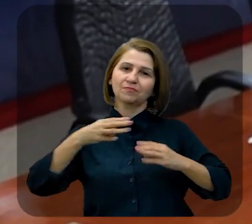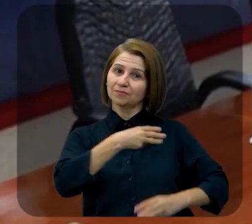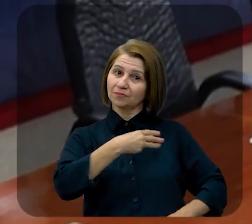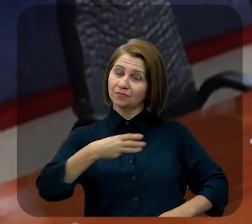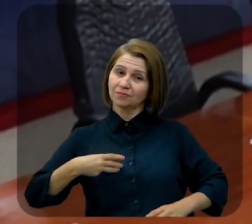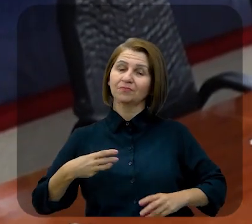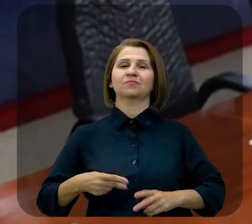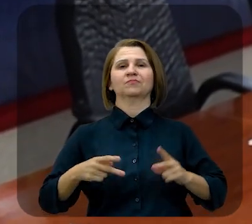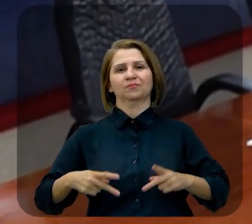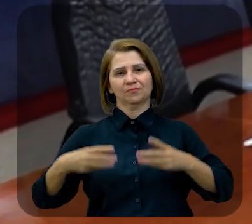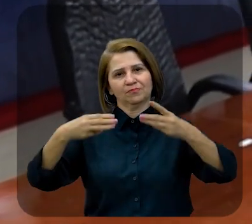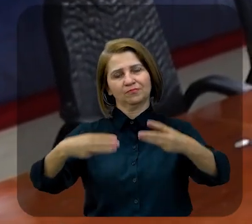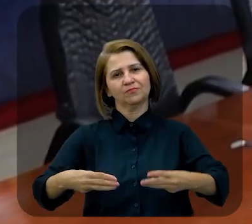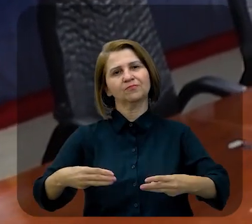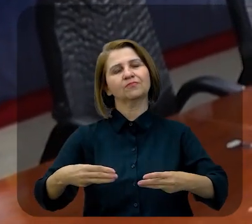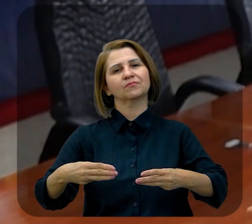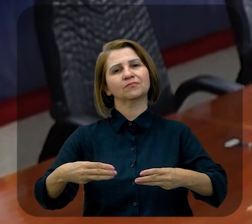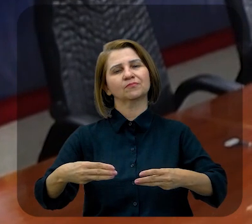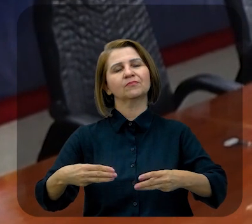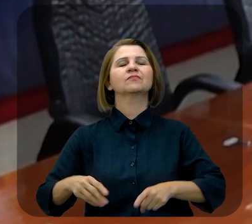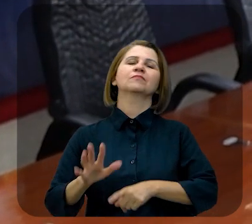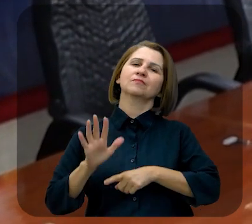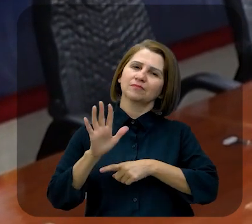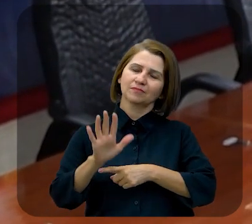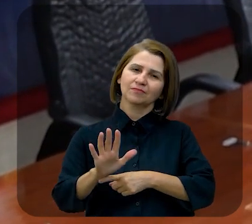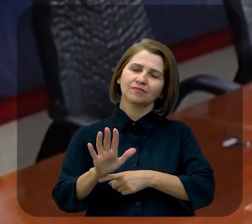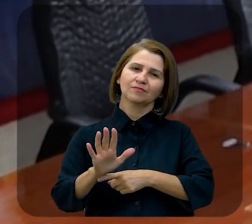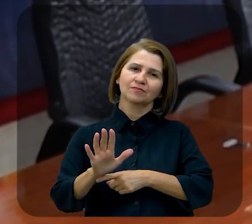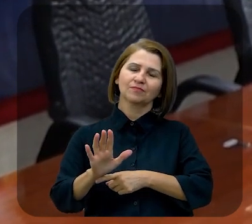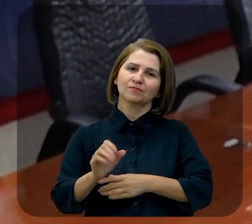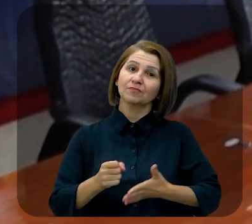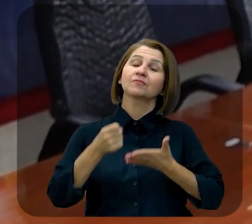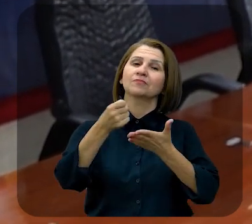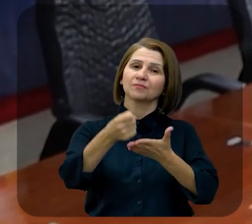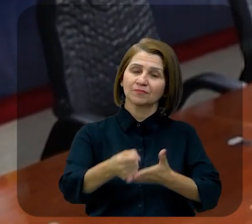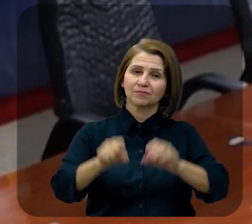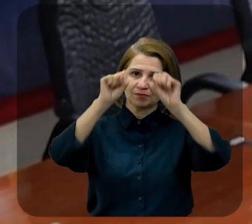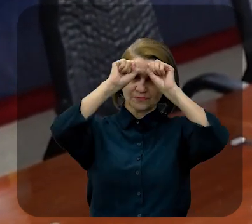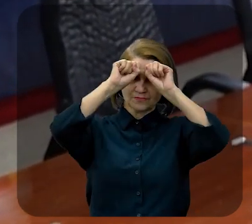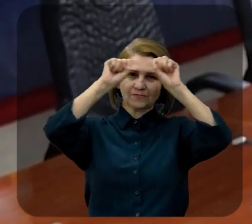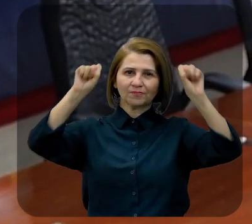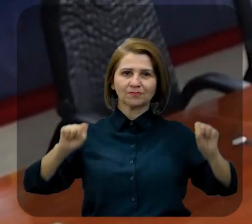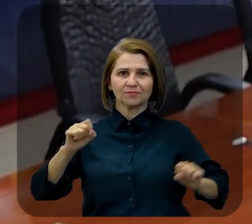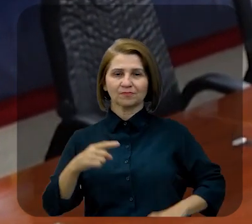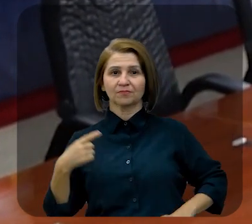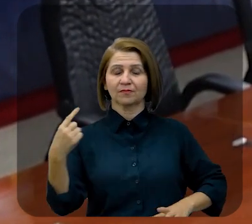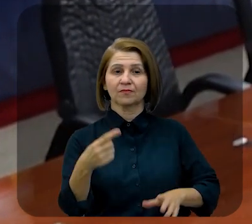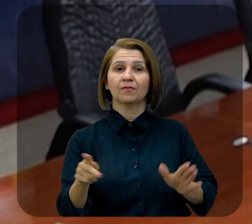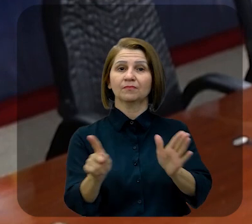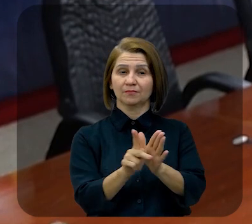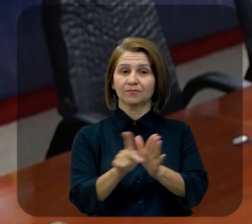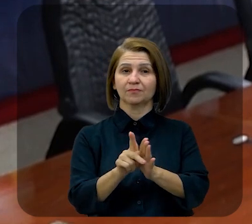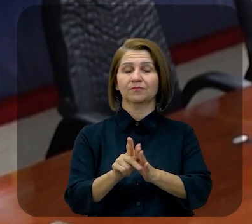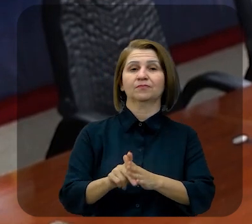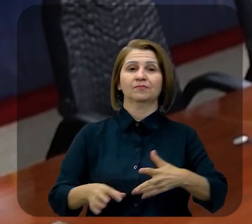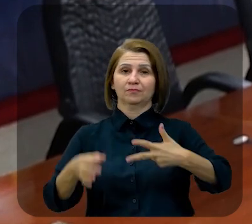certa forma, de alguma forma, né, atuaram no apoio ao nosso tribunal ou à própria Justiça do Trabalho e ao